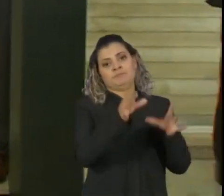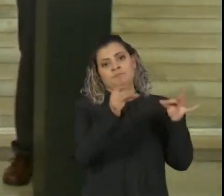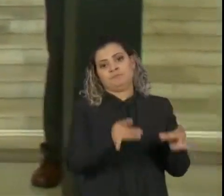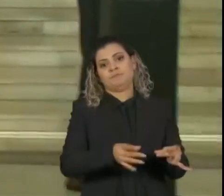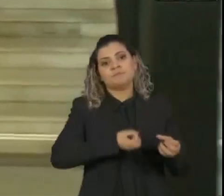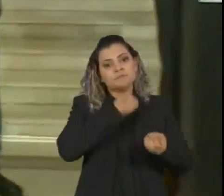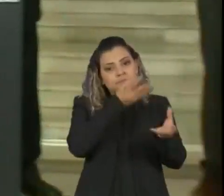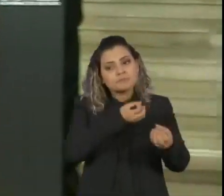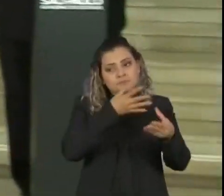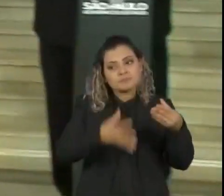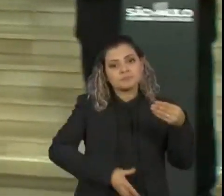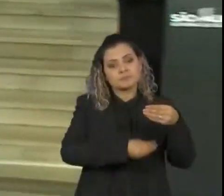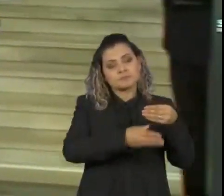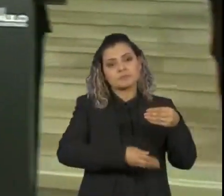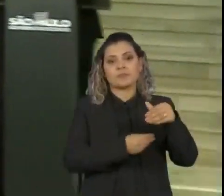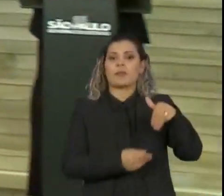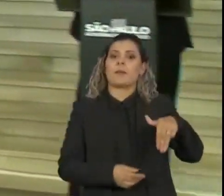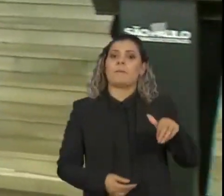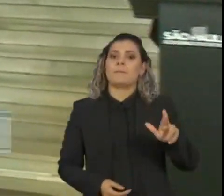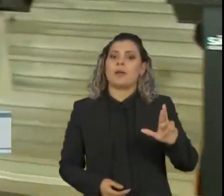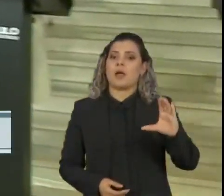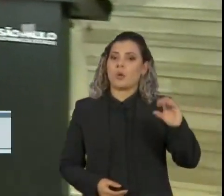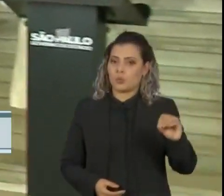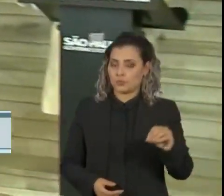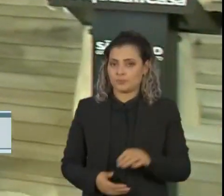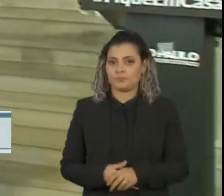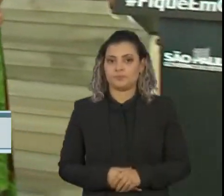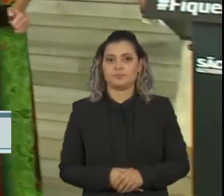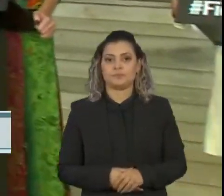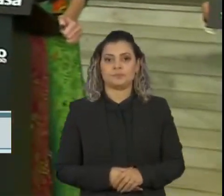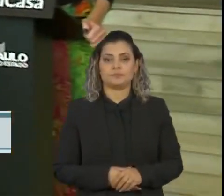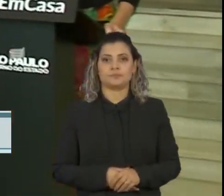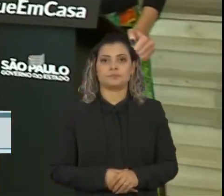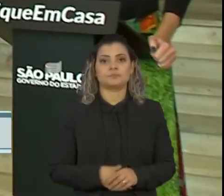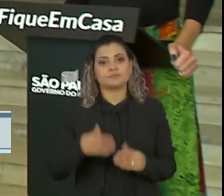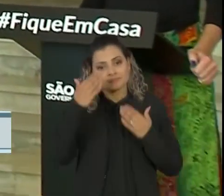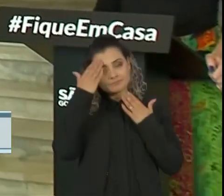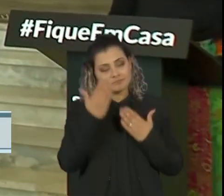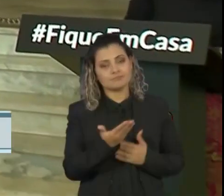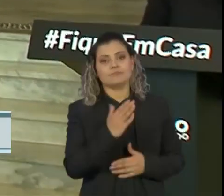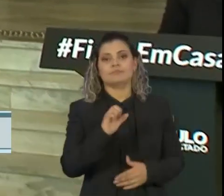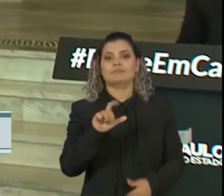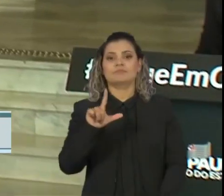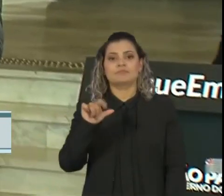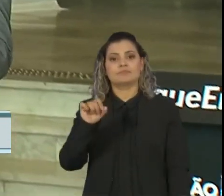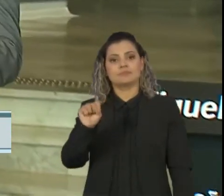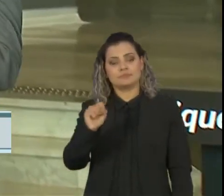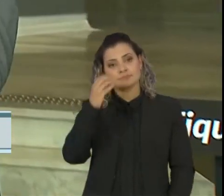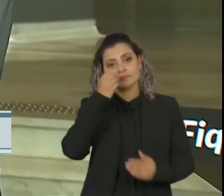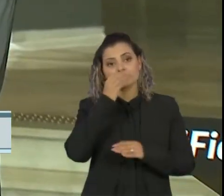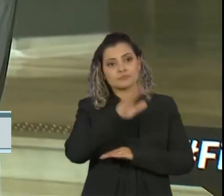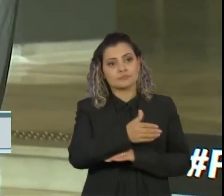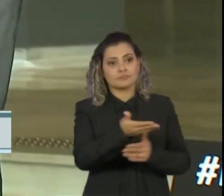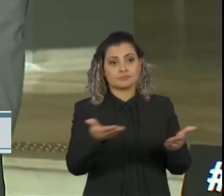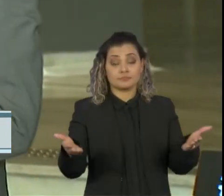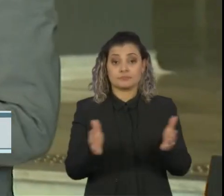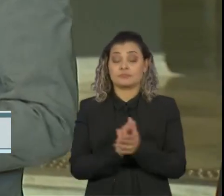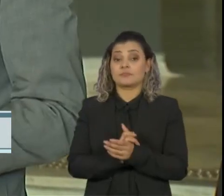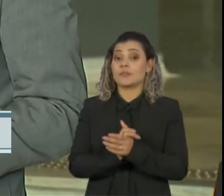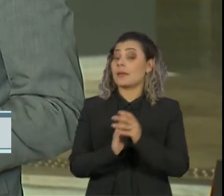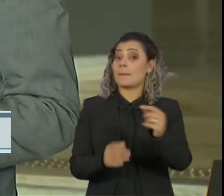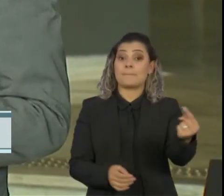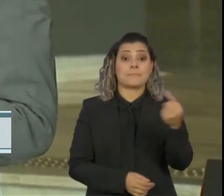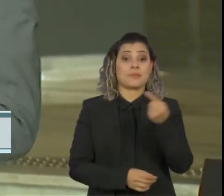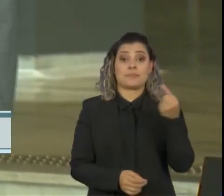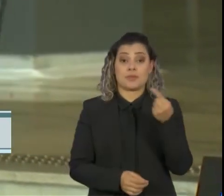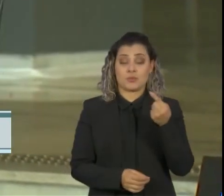informações a respeito dessa atualização. Obrigado, doutor Carlos. Boa tarde a todos. A primeira